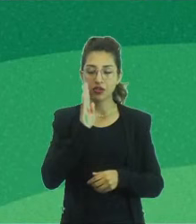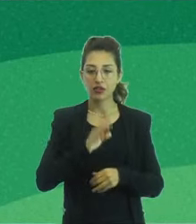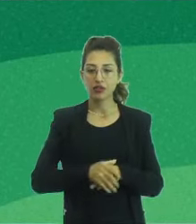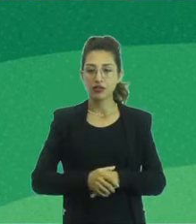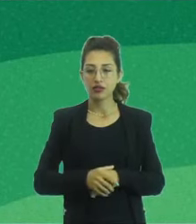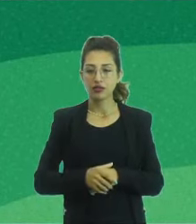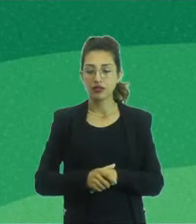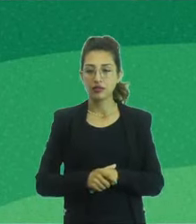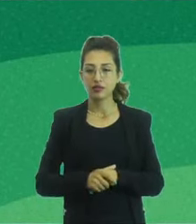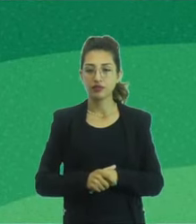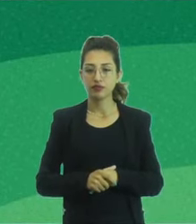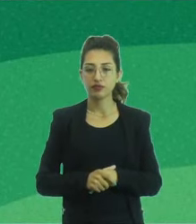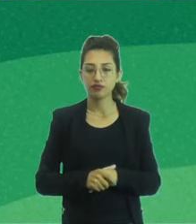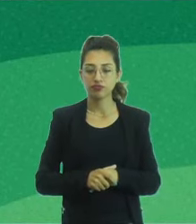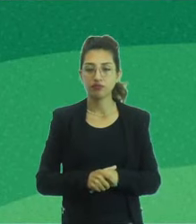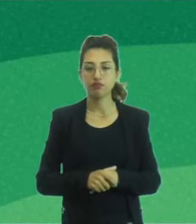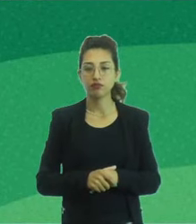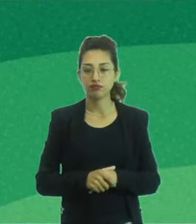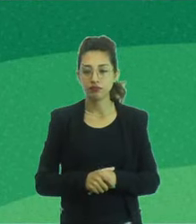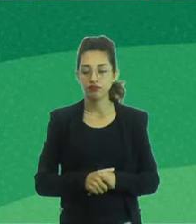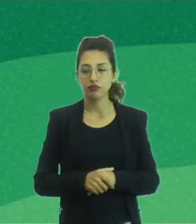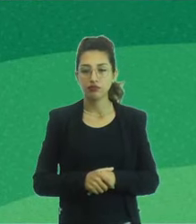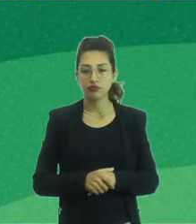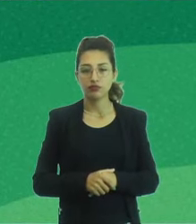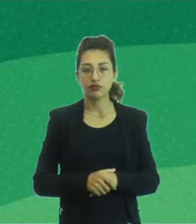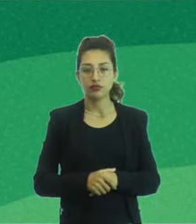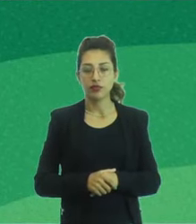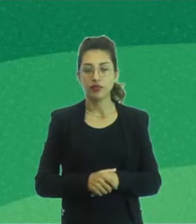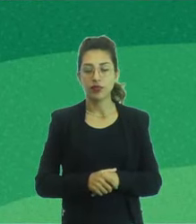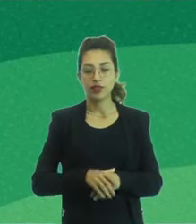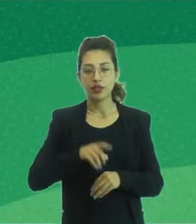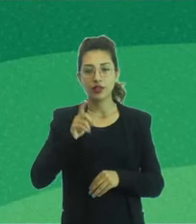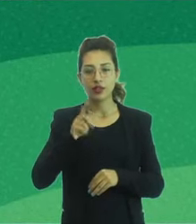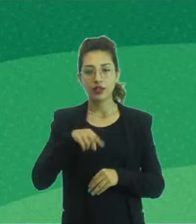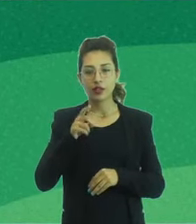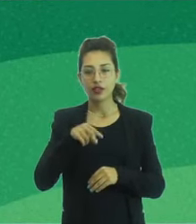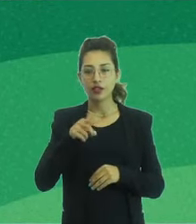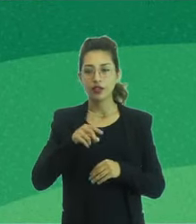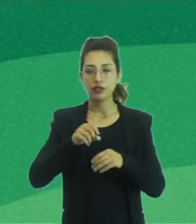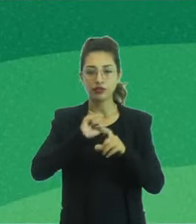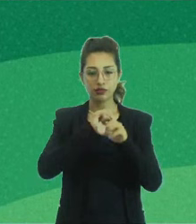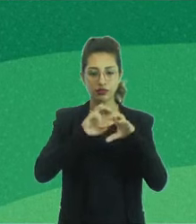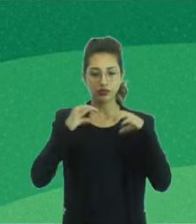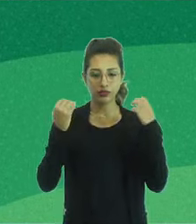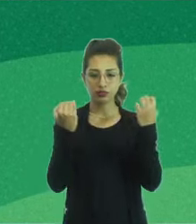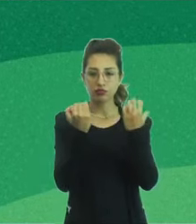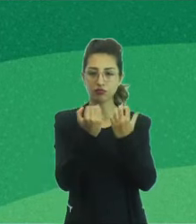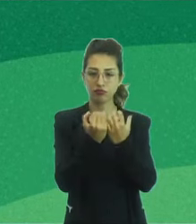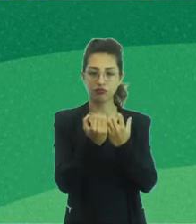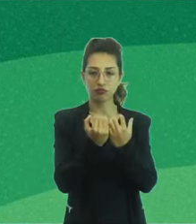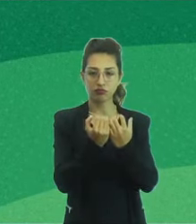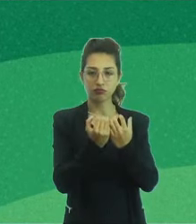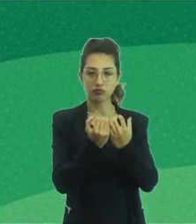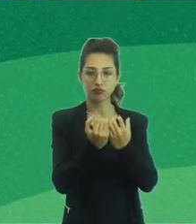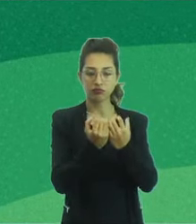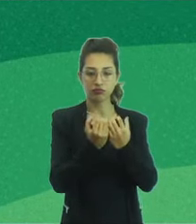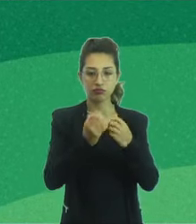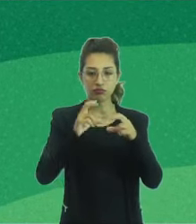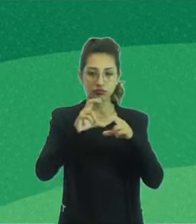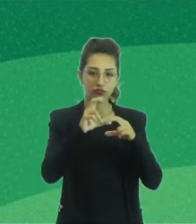para mim isso é o maior reflexo da comunidade que a gente construiu hoje